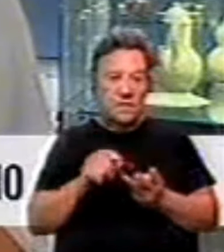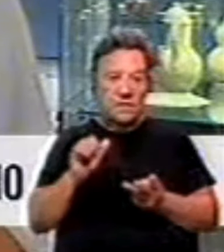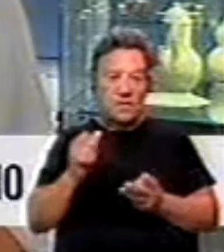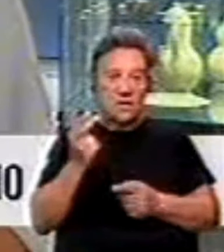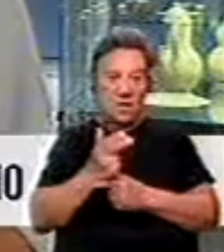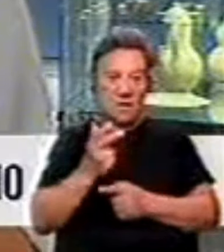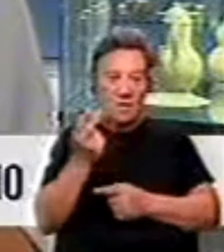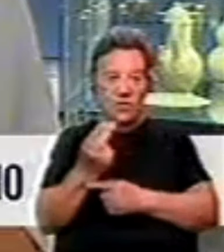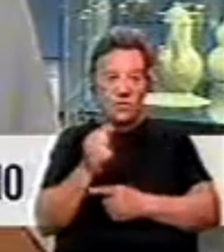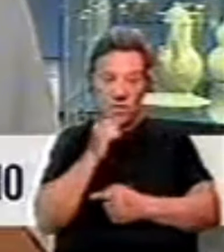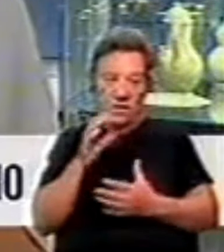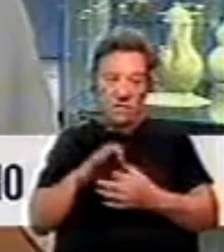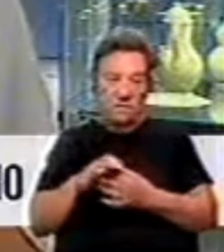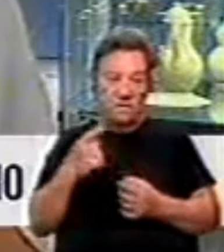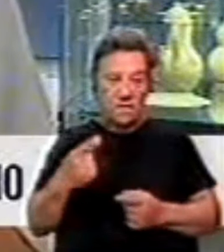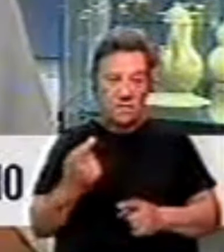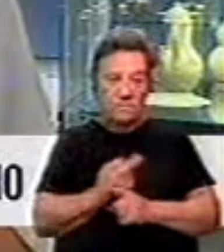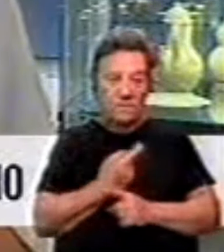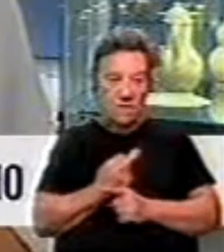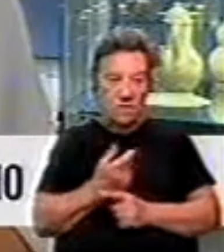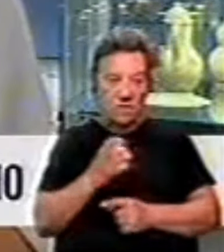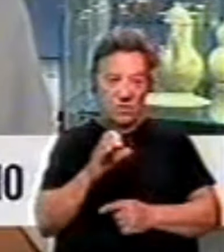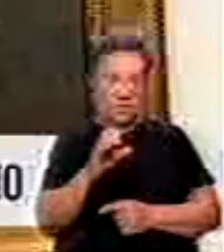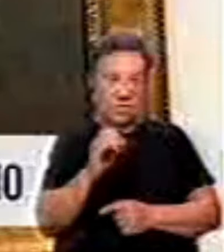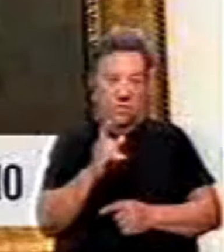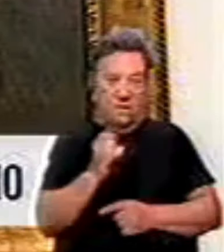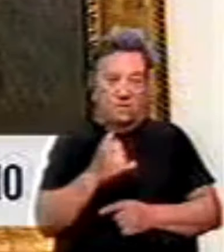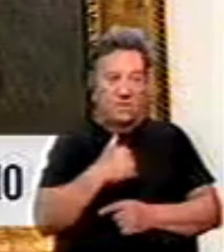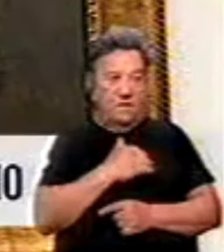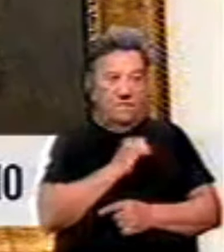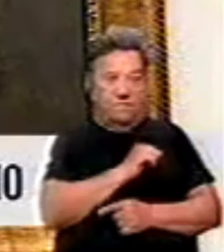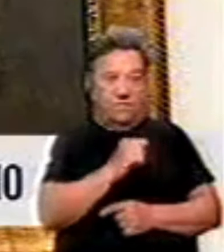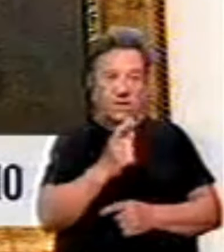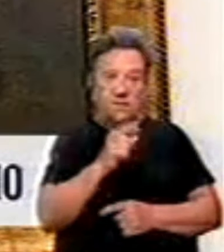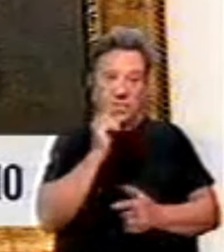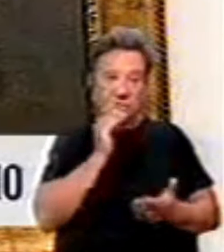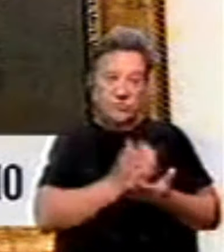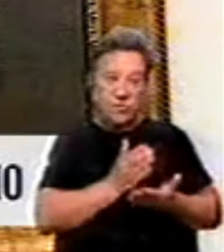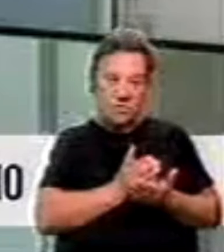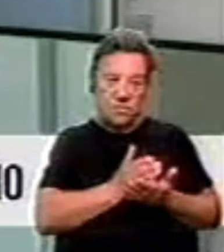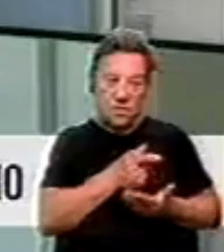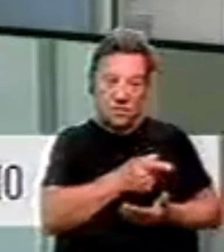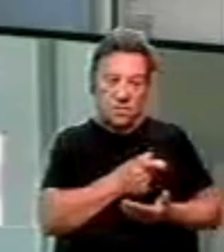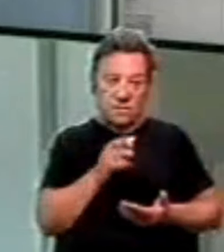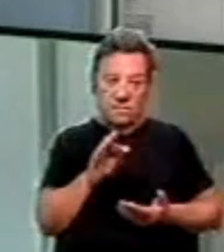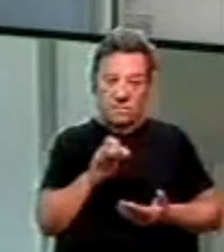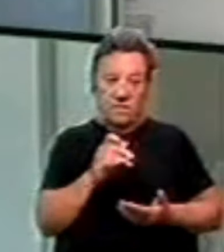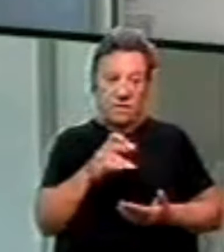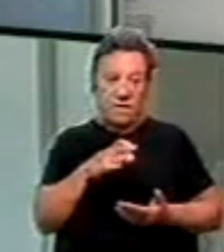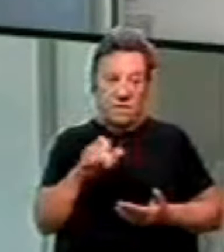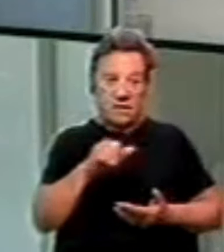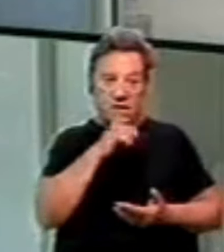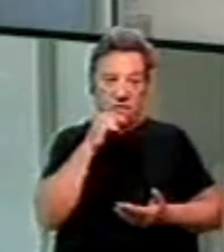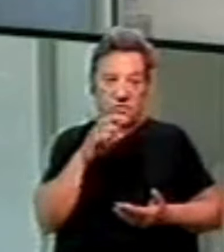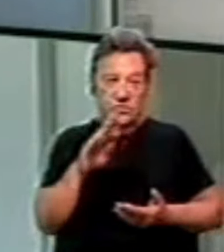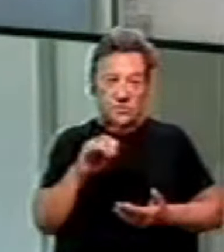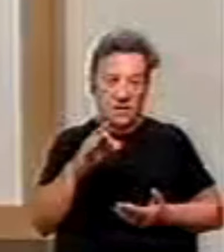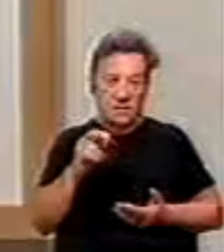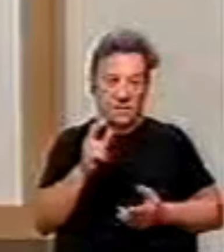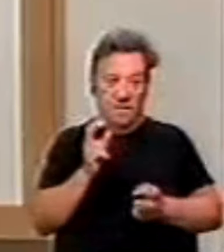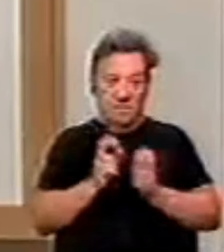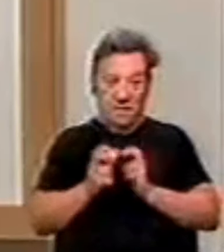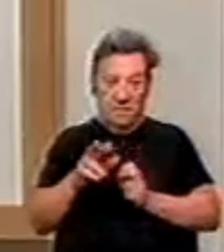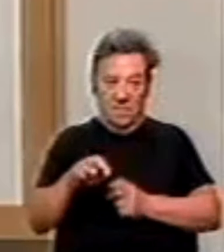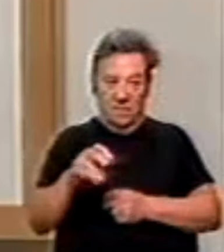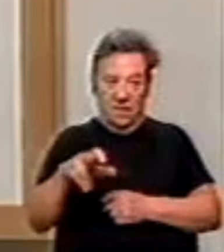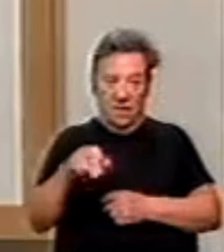sobre as artes decorativas. Portanto, temos vários colecionadores e também estudiosos. A faiança azul de safra, na fábrica de